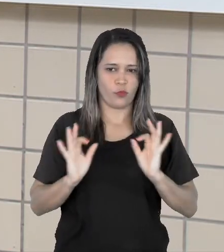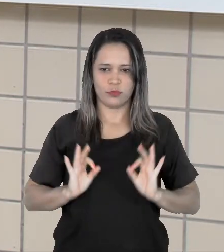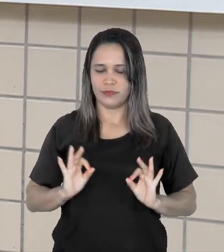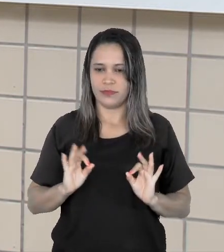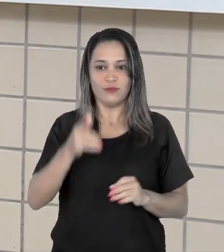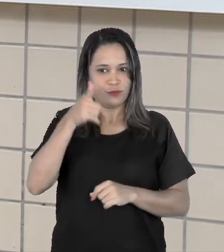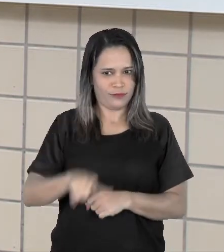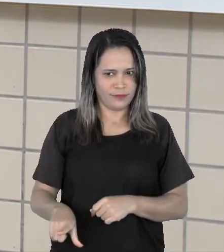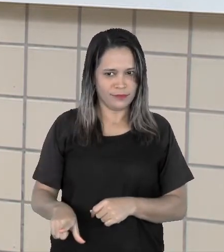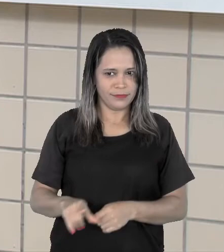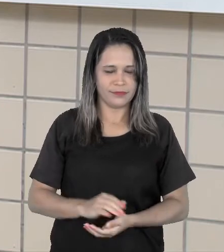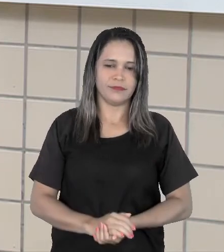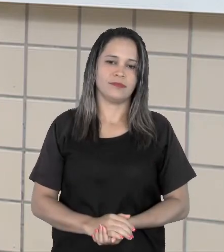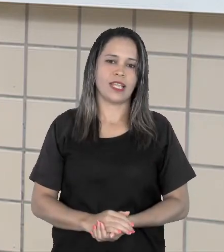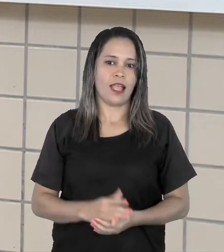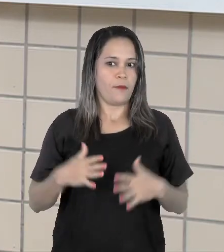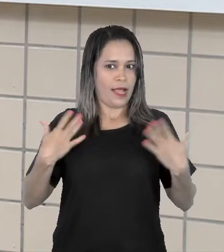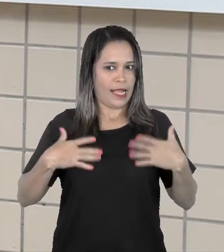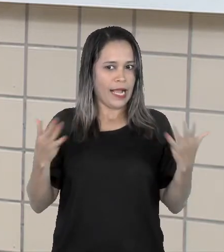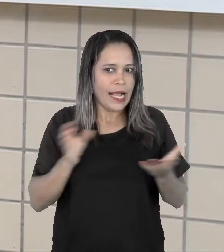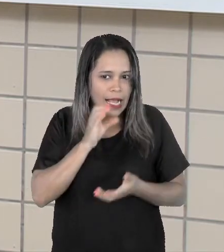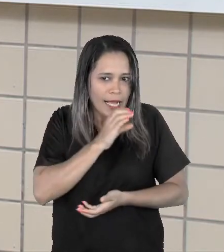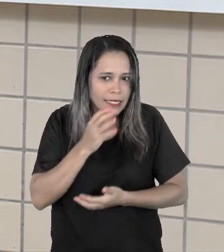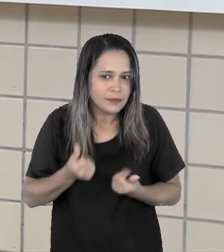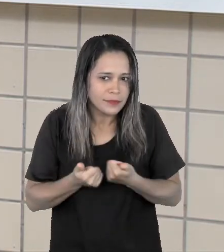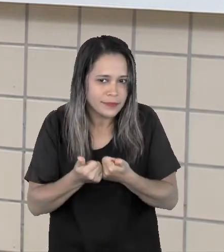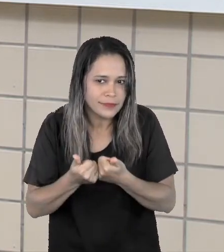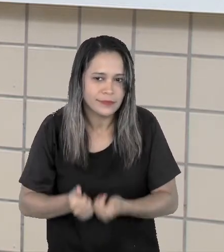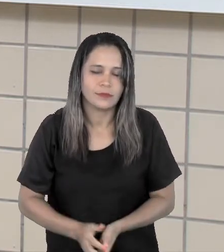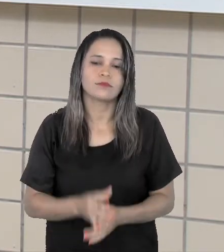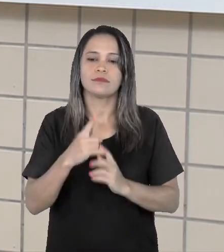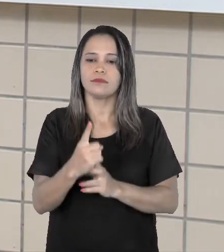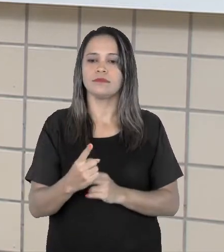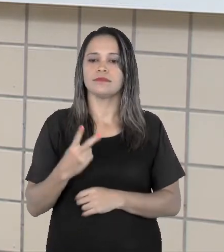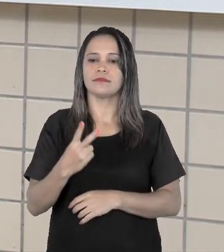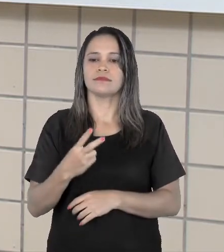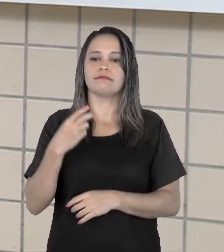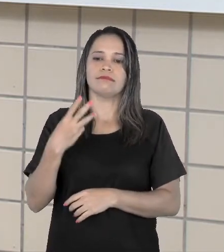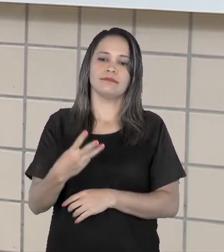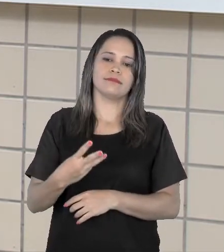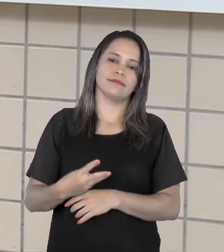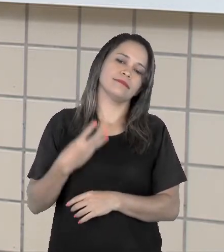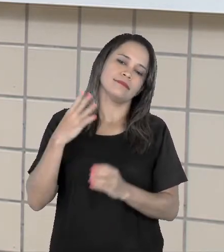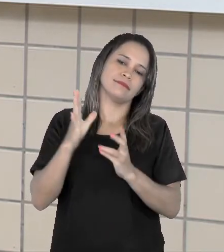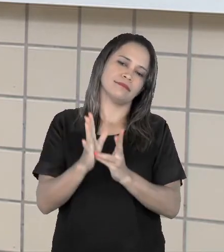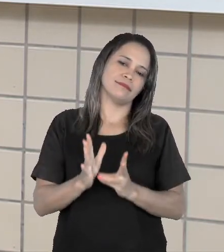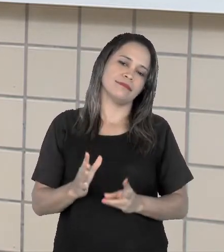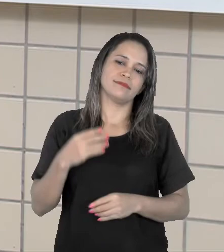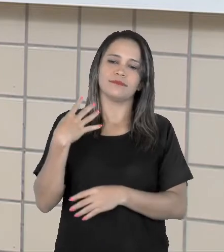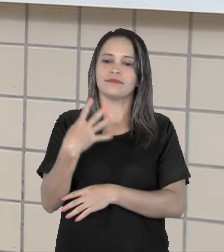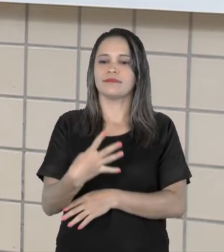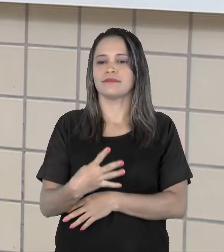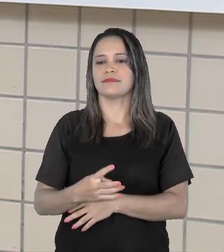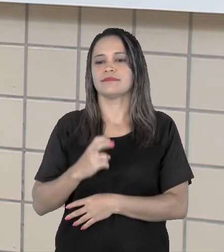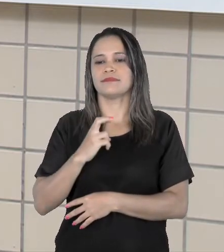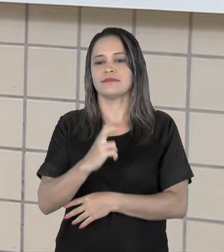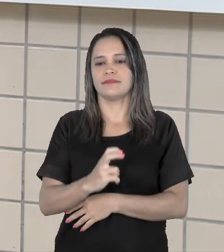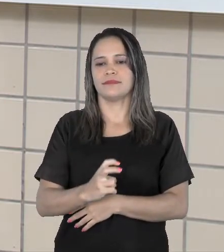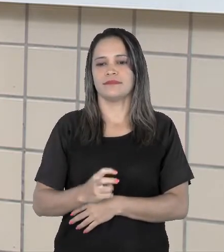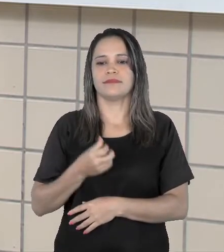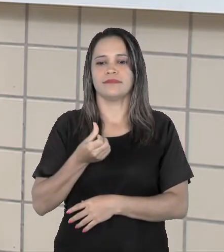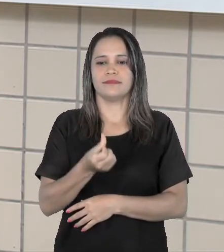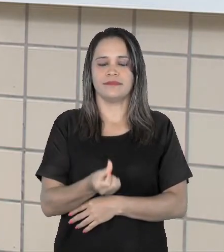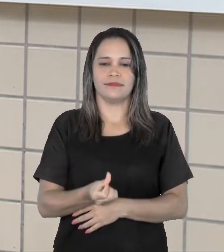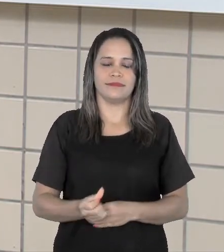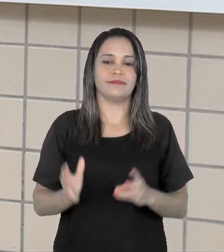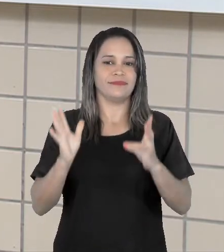uma vez, agora com mais animação, tá bom? Um, dois, três índiozinhos, quatro,